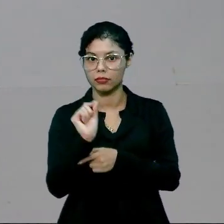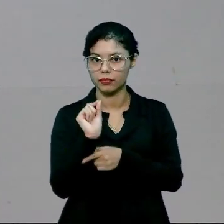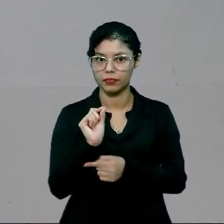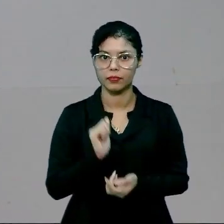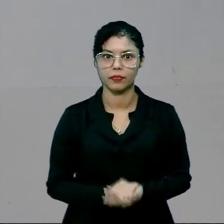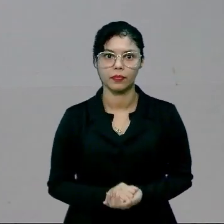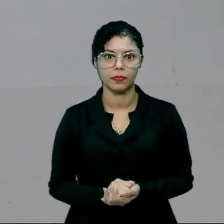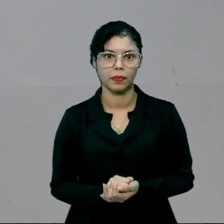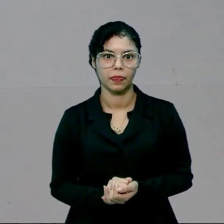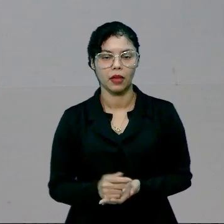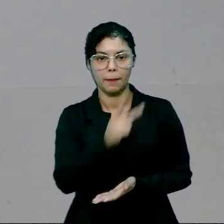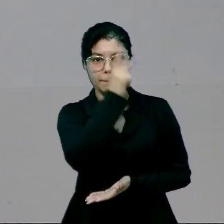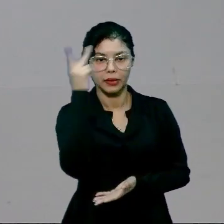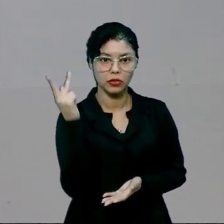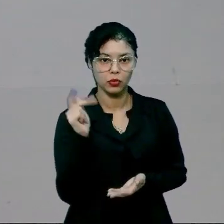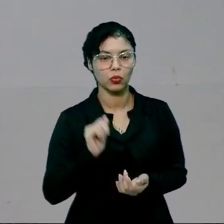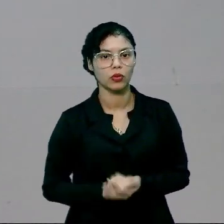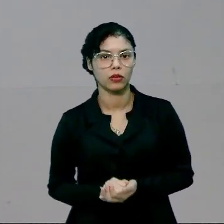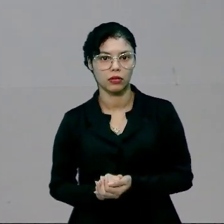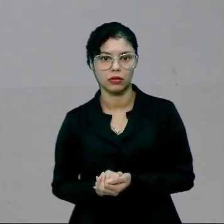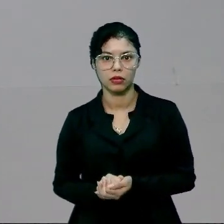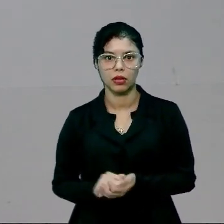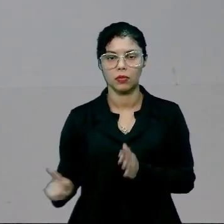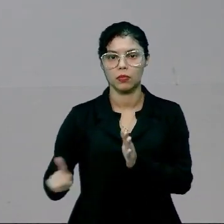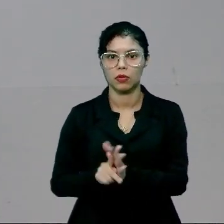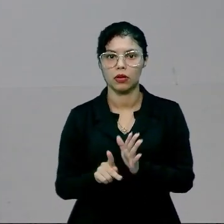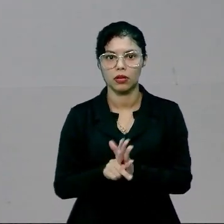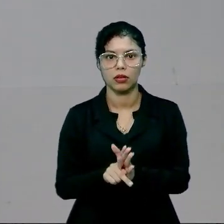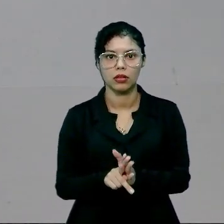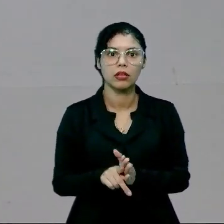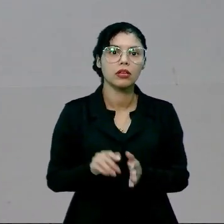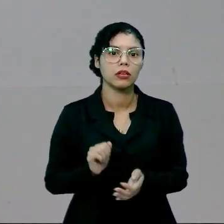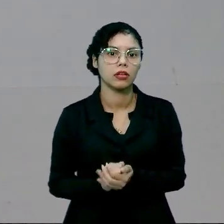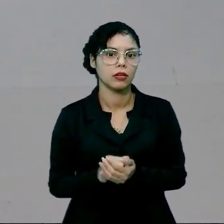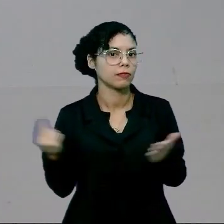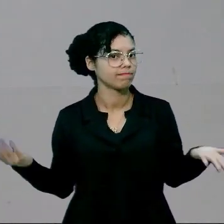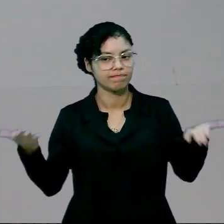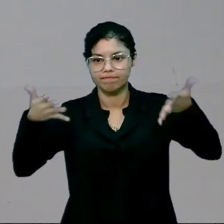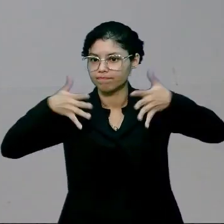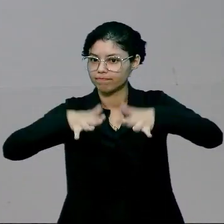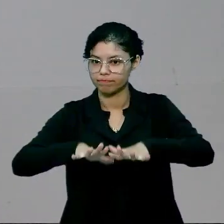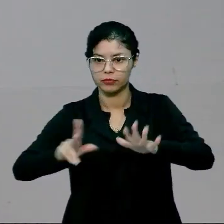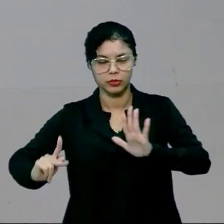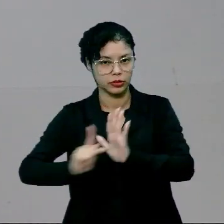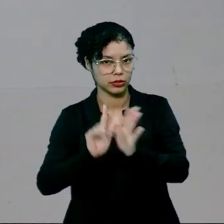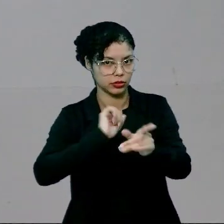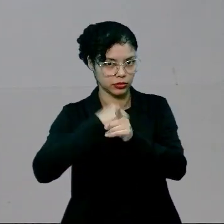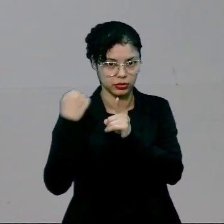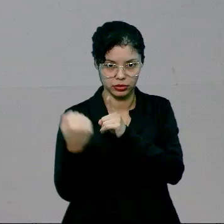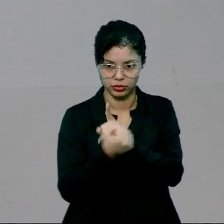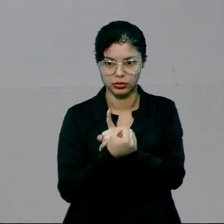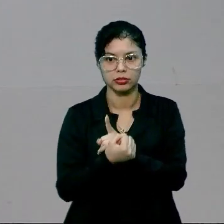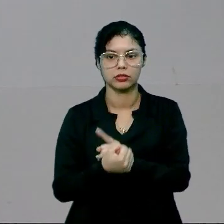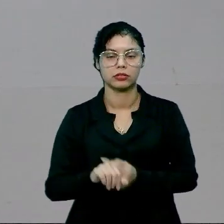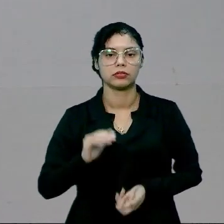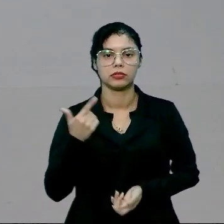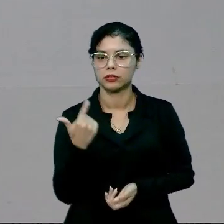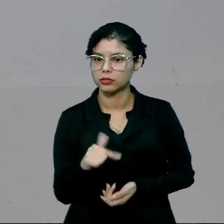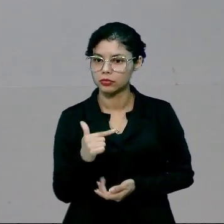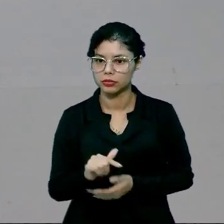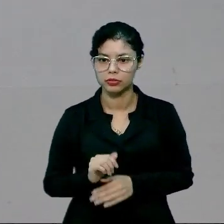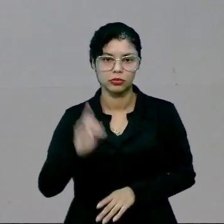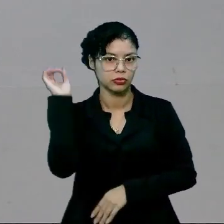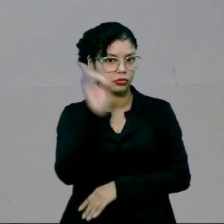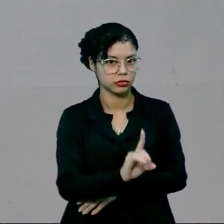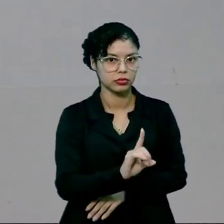é do que um indivíduo que está à margem da sociedade, quer dizer, ele não está inserido ali na sociedade, ou ele não tem todos os